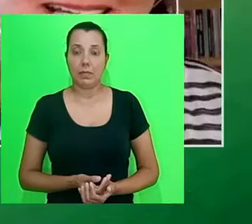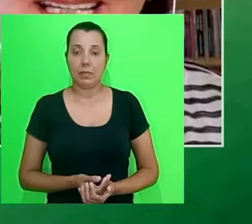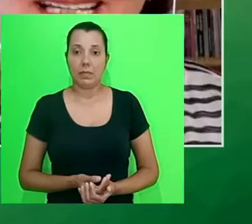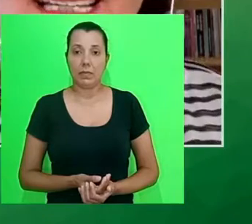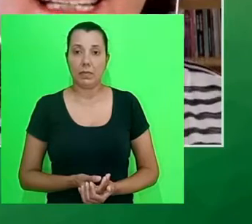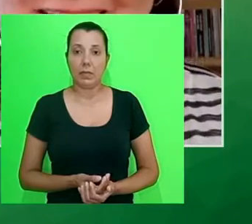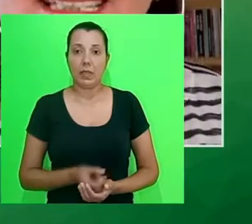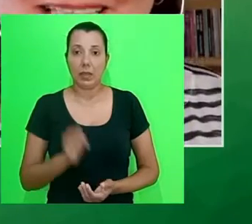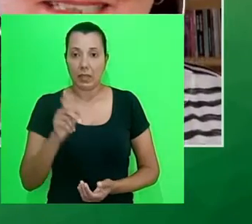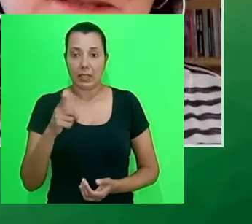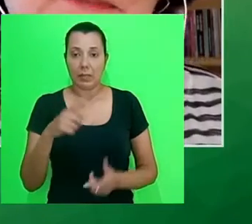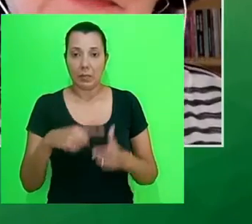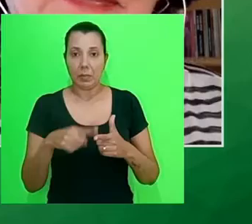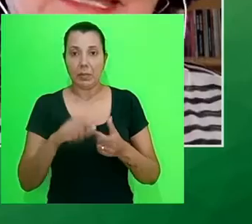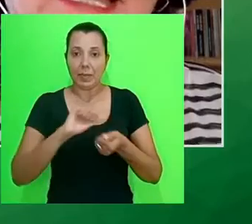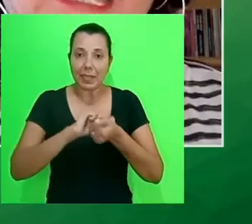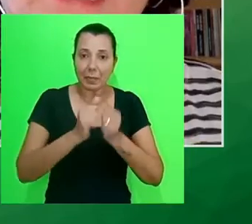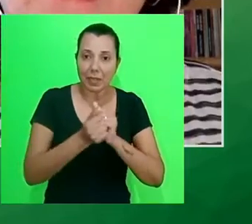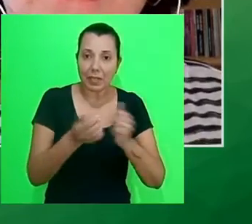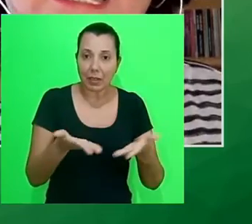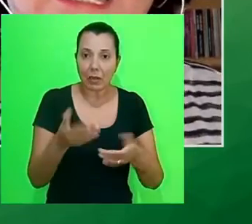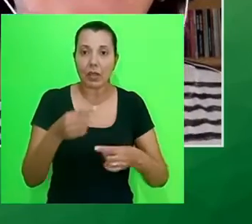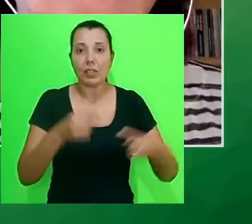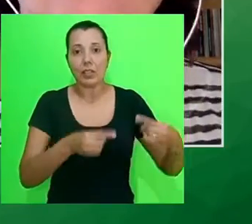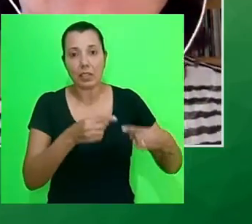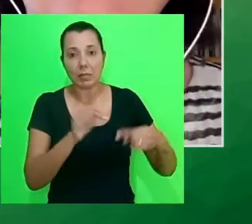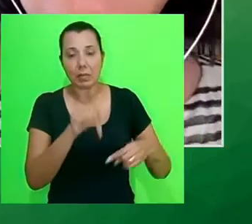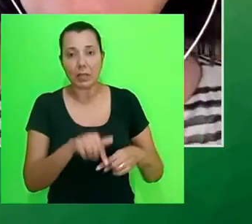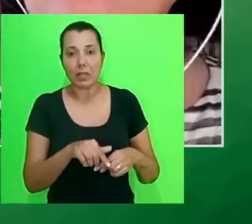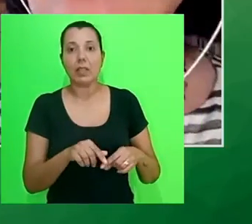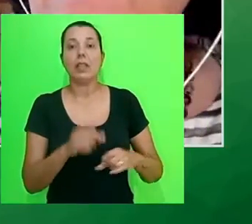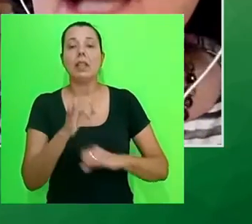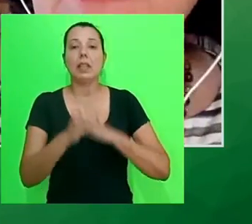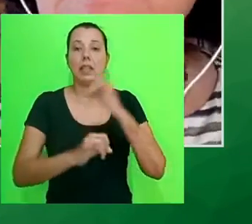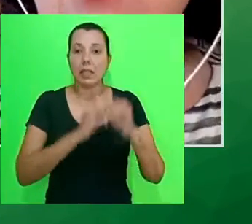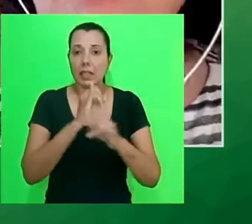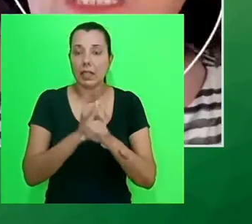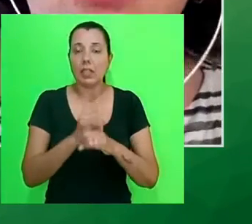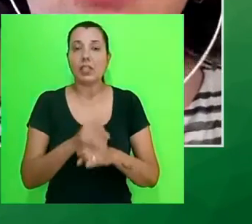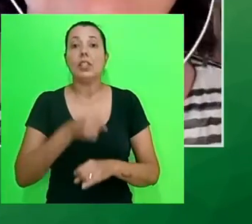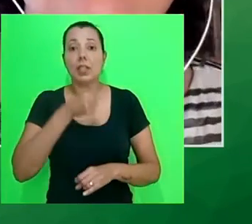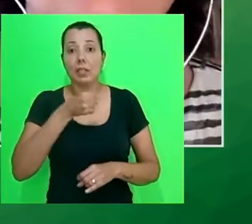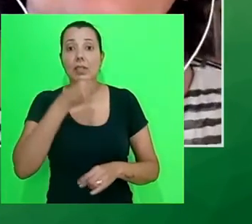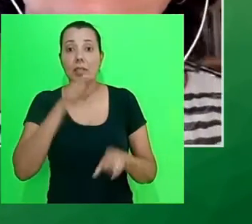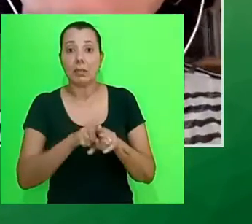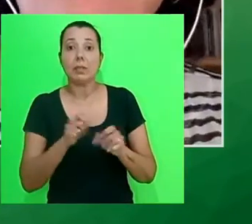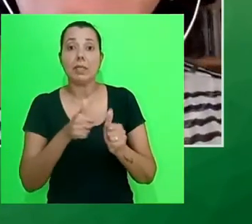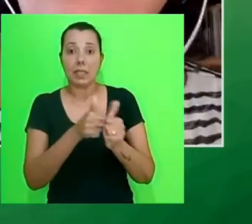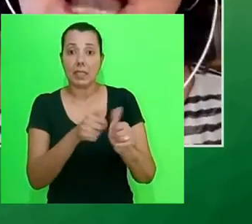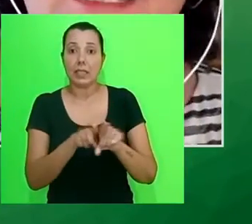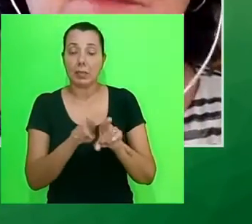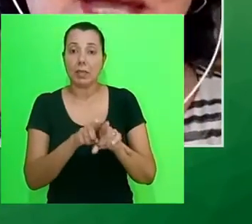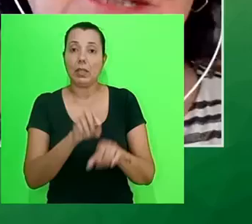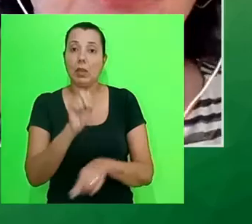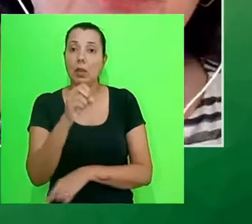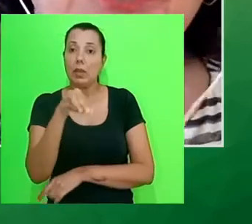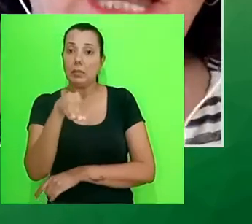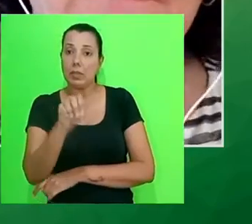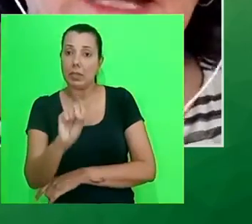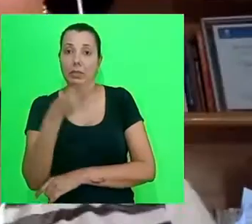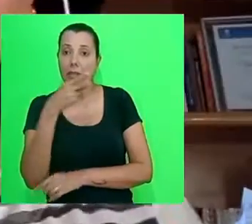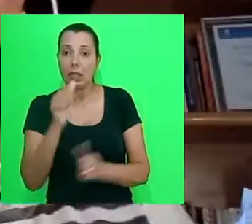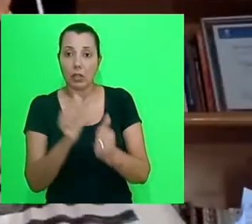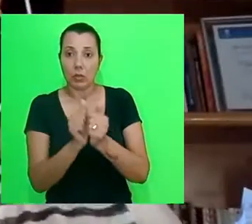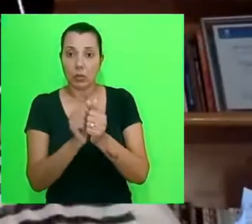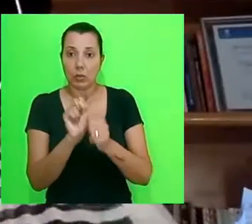mesmo, social. Voltou, Olgamir? Voltei, isso aqui é até bom que aconteça essas coisas para mostrar que mesmo no